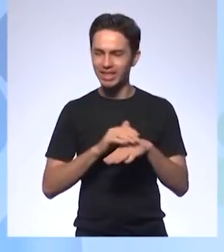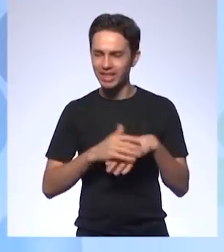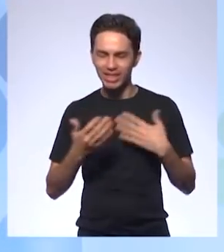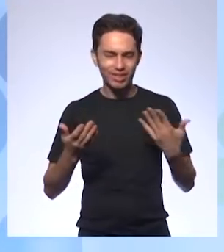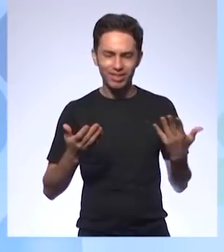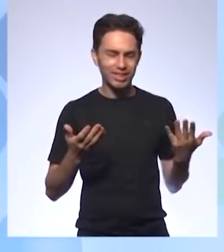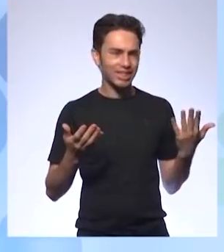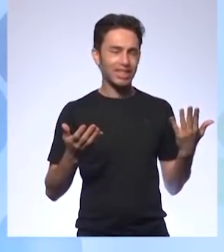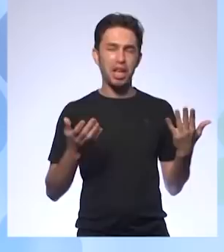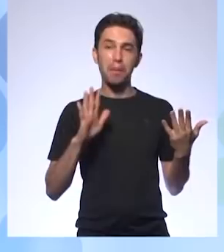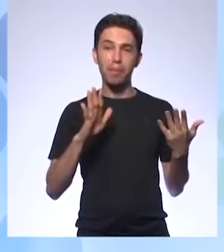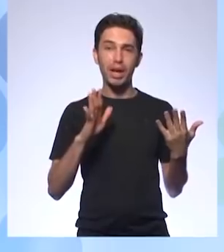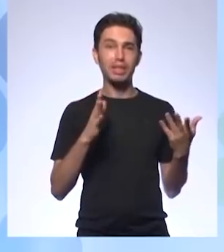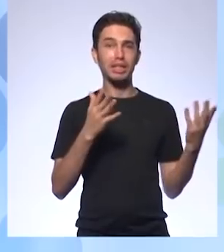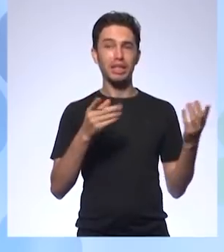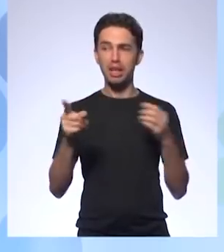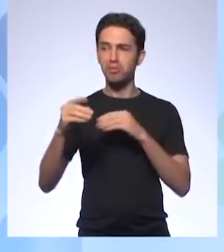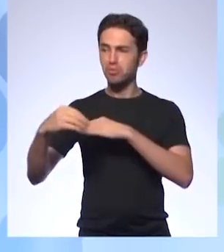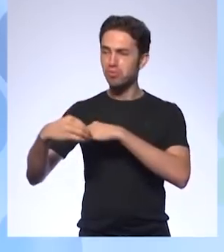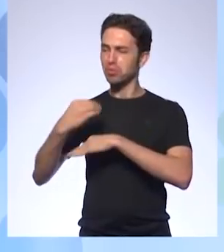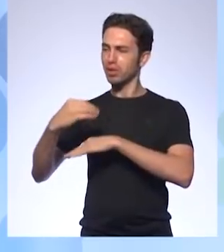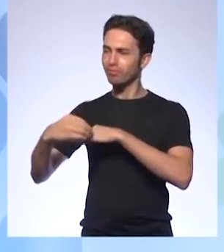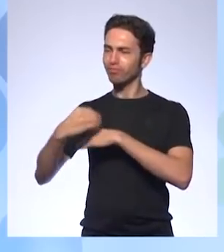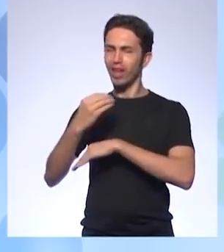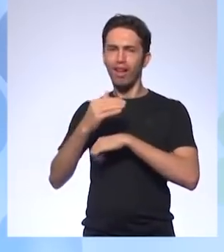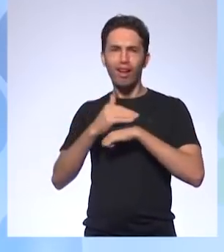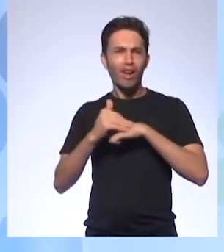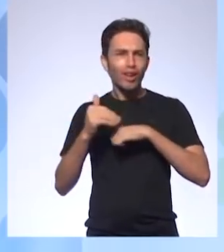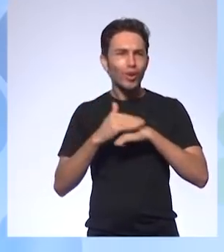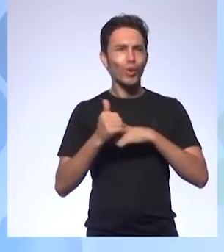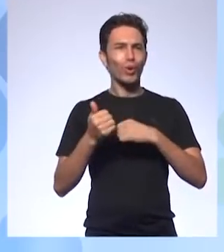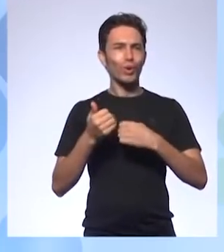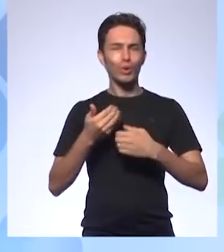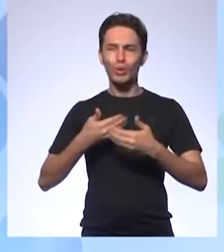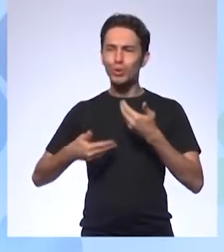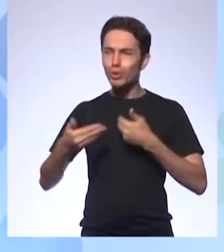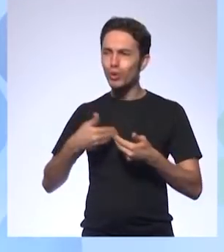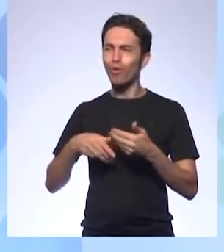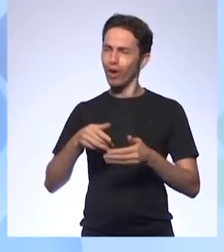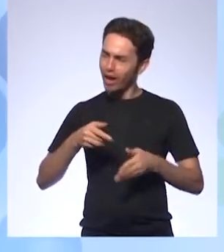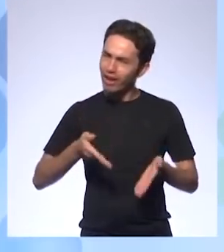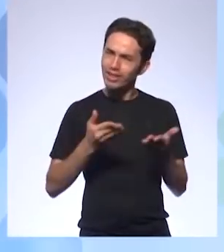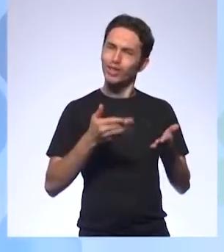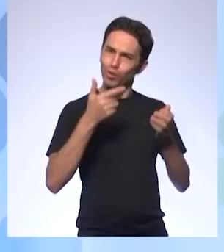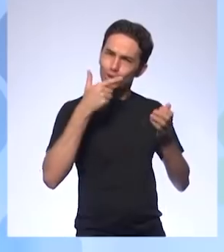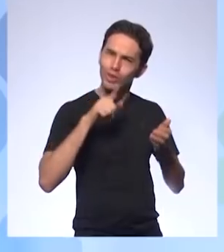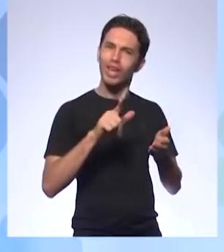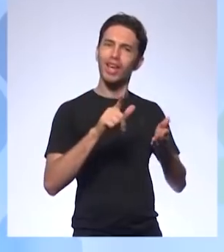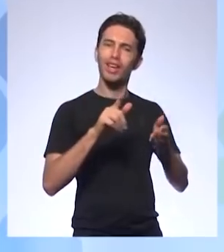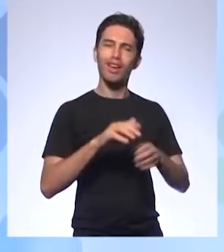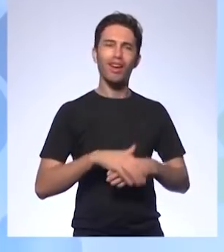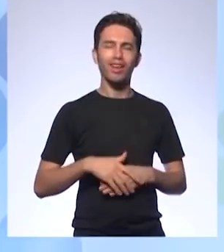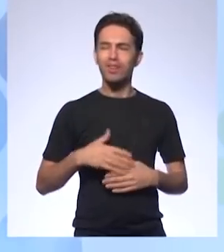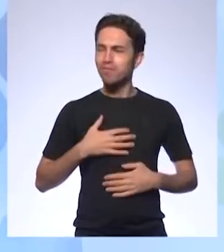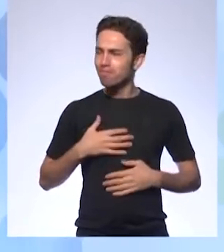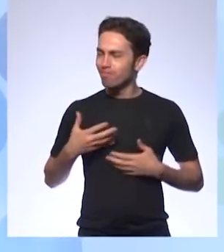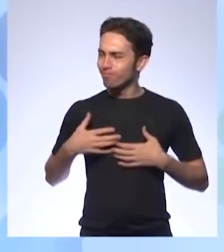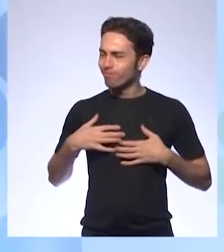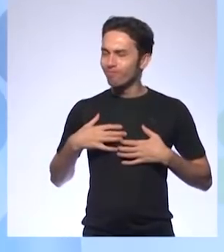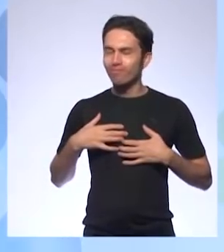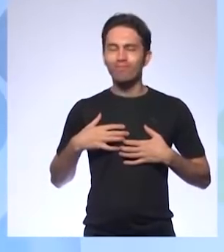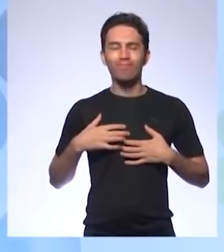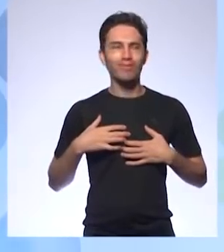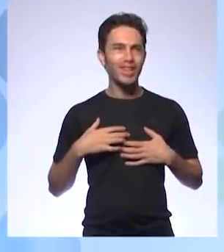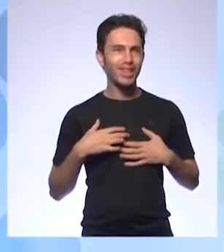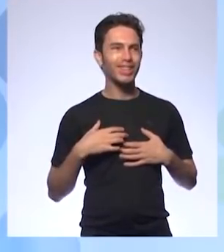recebi tanto recado carinhoso de vocês, assim, vai, Janaína, você consegue, que assim me emociona de